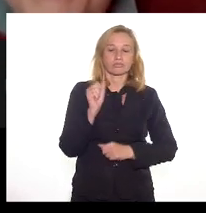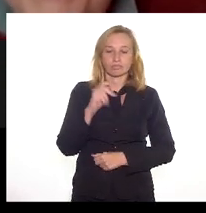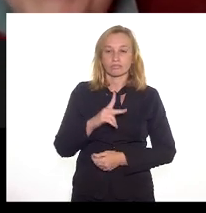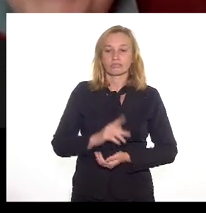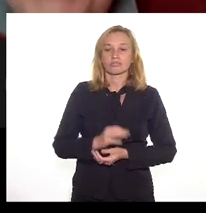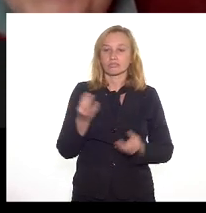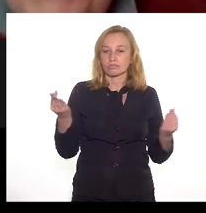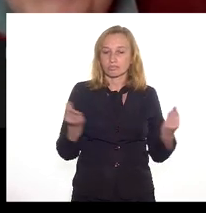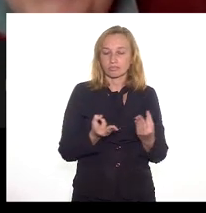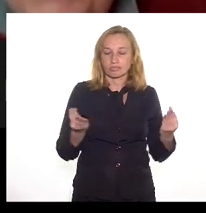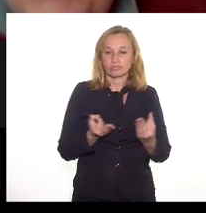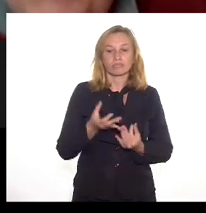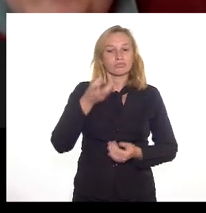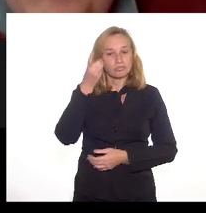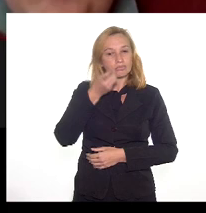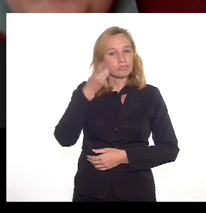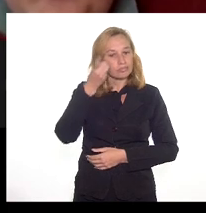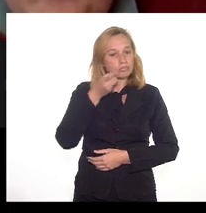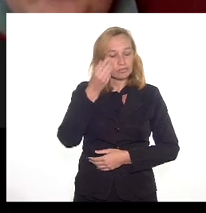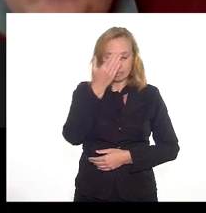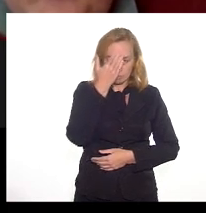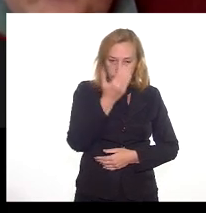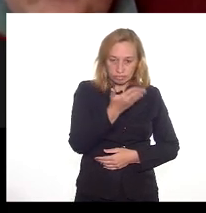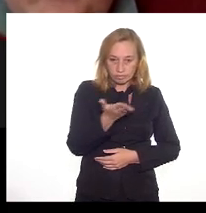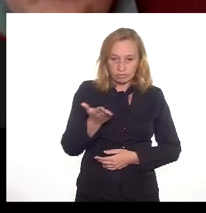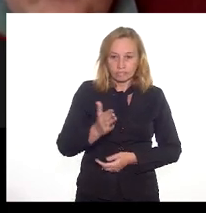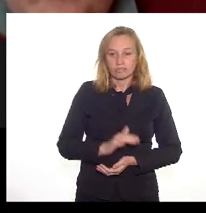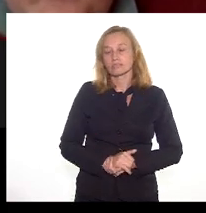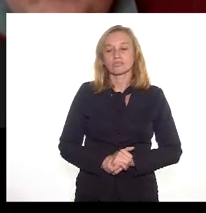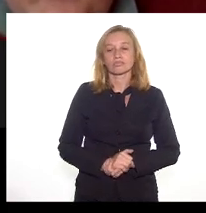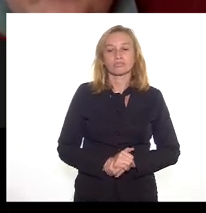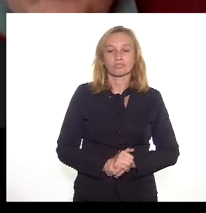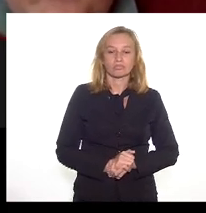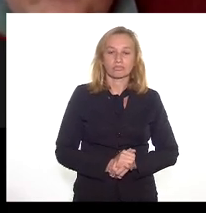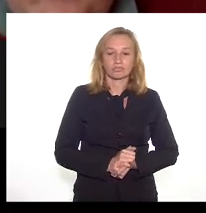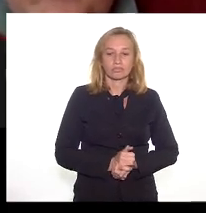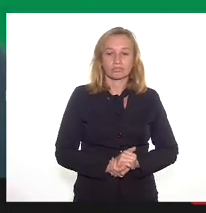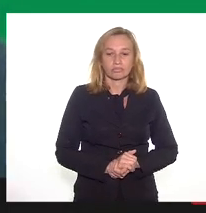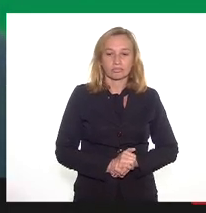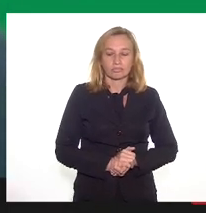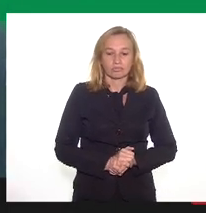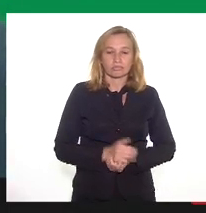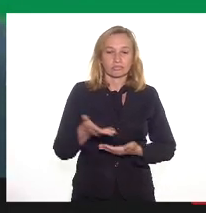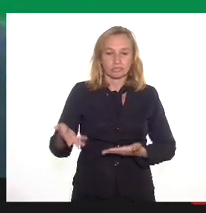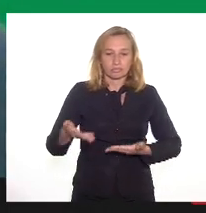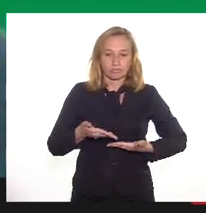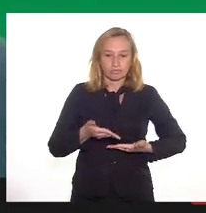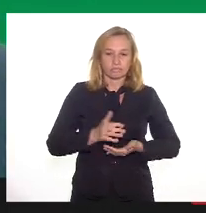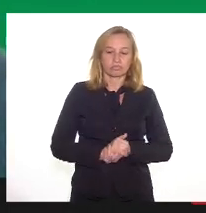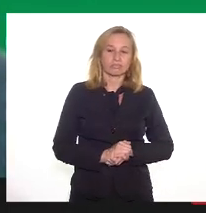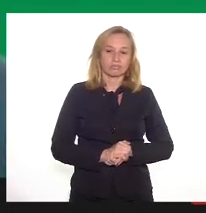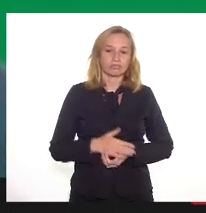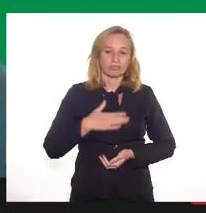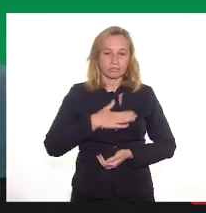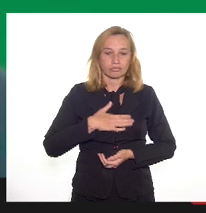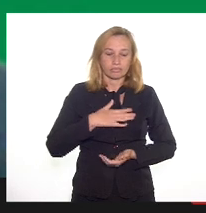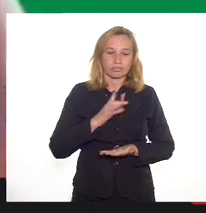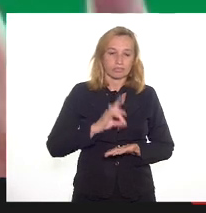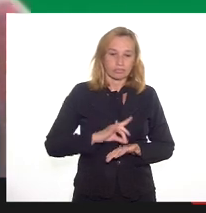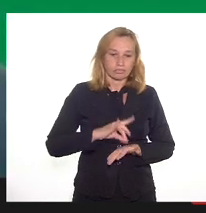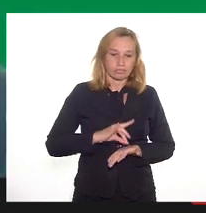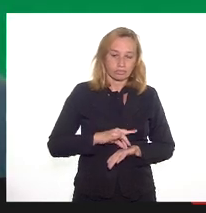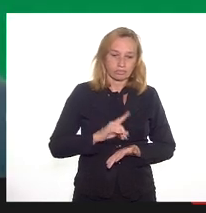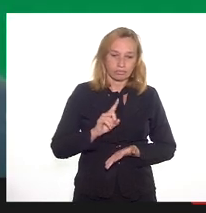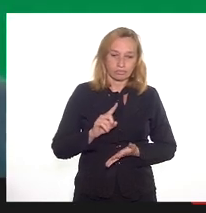Está ótimo, deputada. Agradeço aí pelo convite e gostaria, na verdade, de fazer